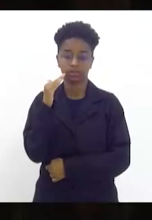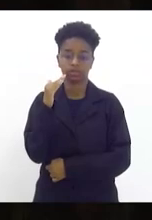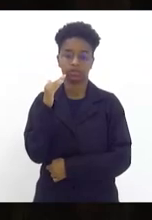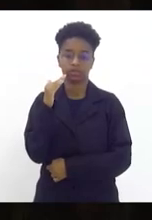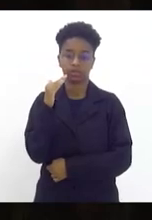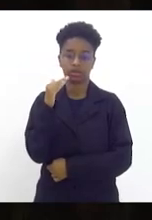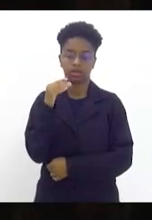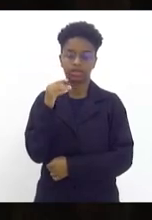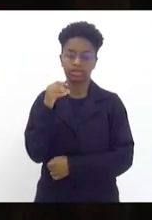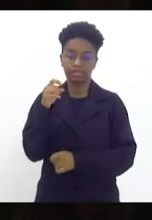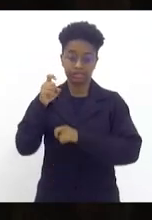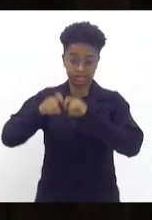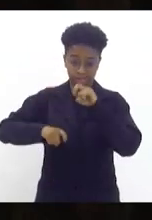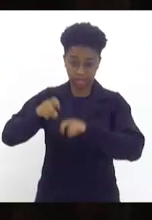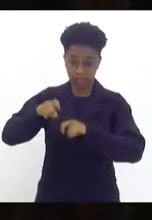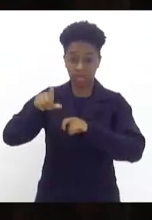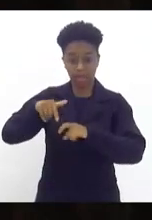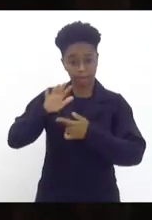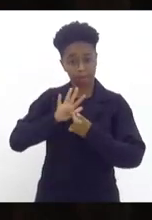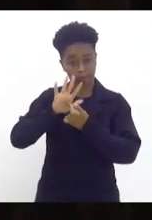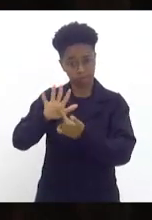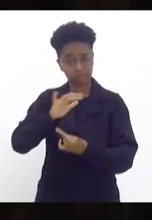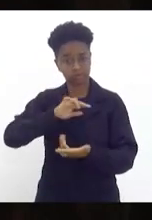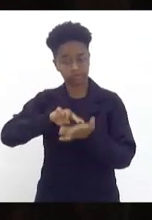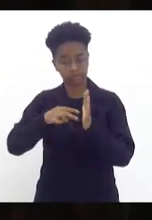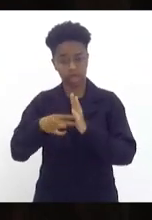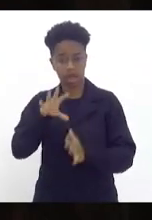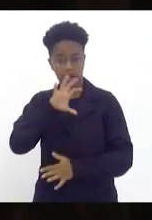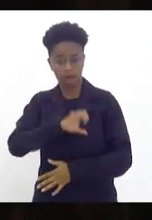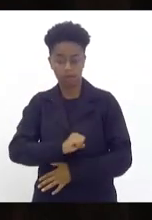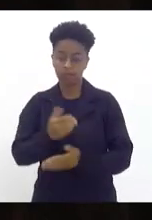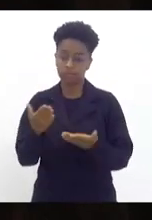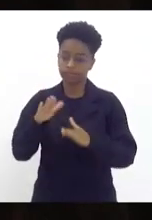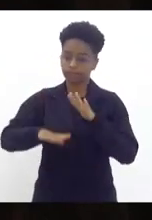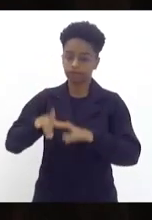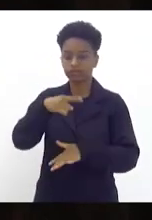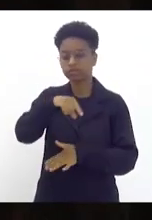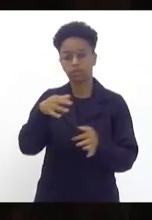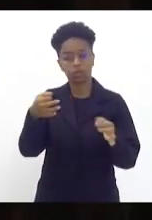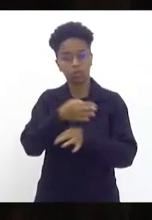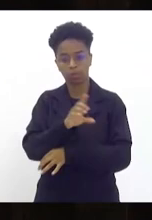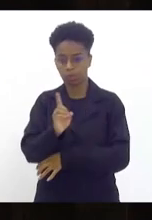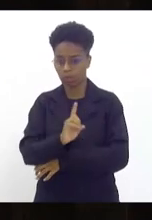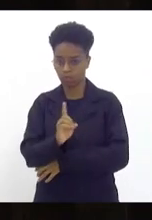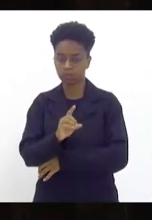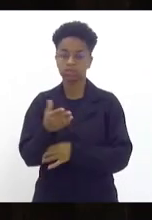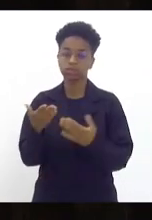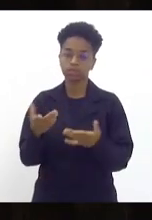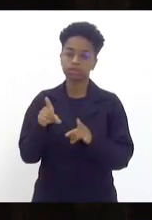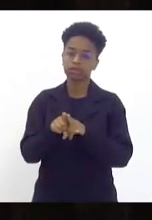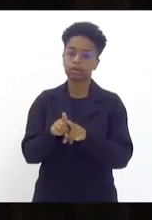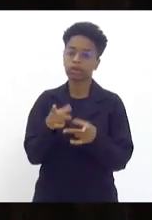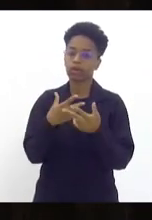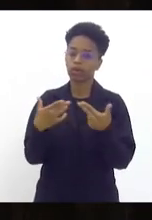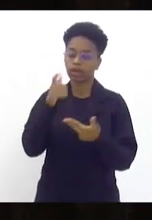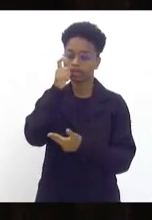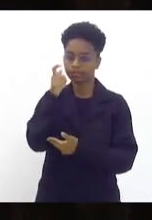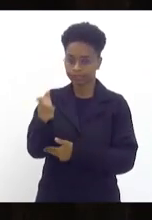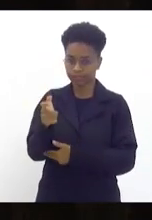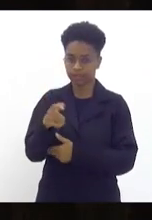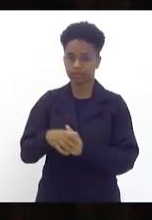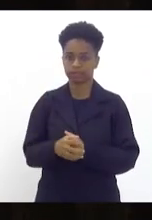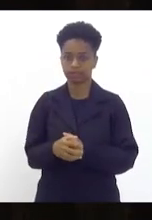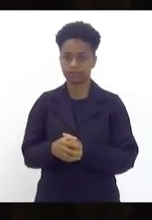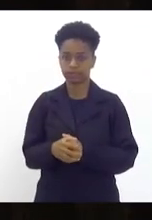o sexo como uma demonstração de amor, né? Que talvez tu não esteja preparada. Eu conto mais uma coisa interessante. Primeiro, segundo